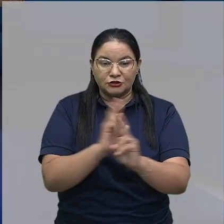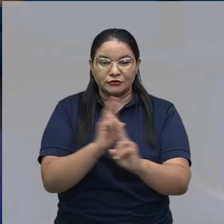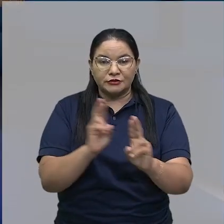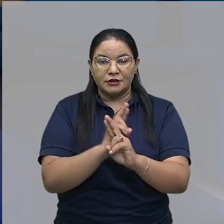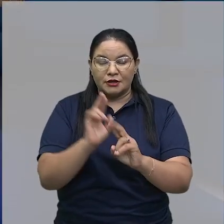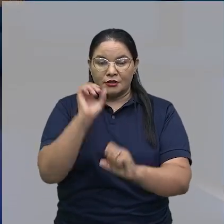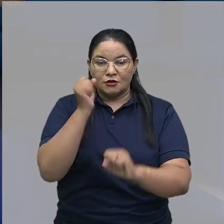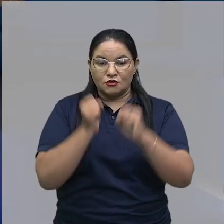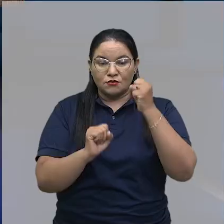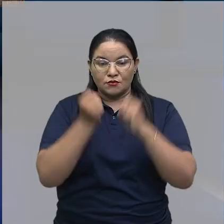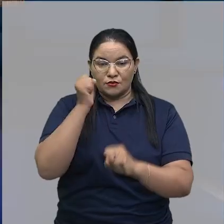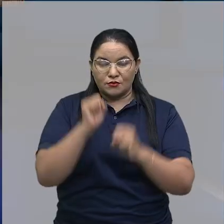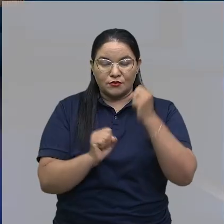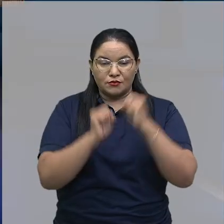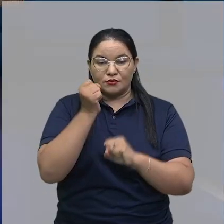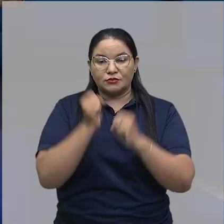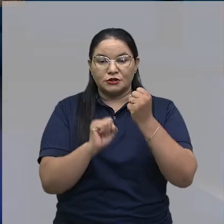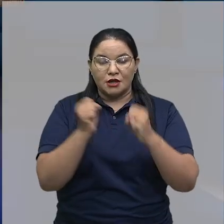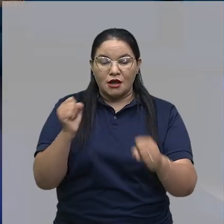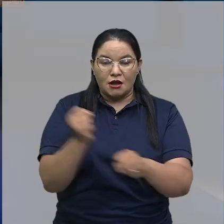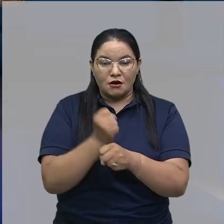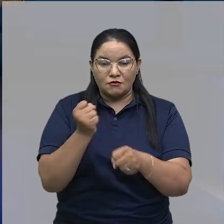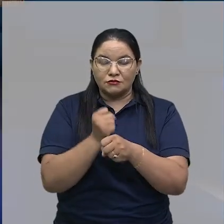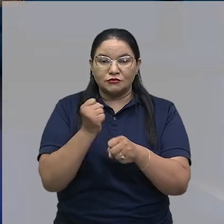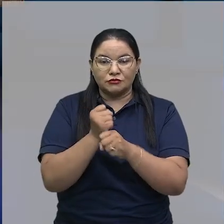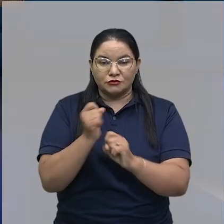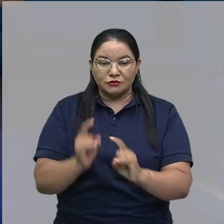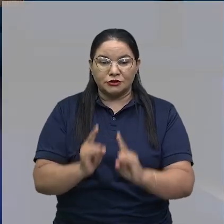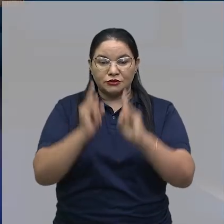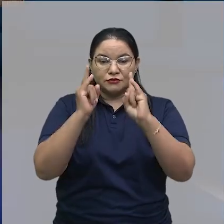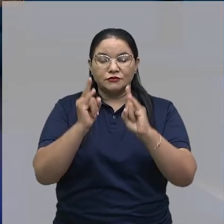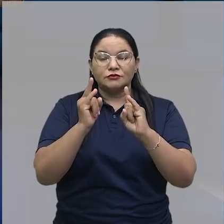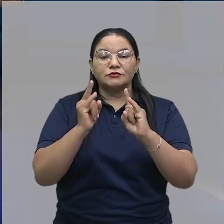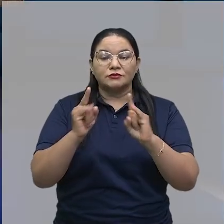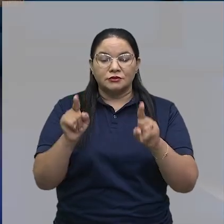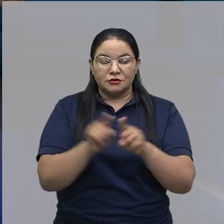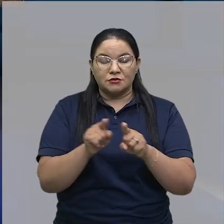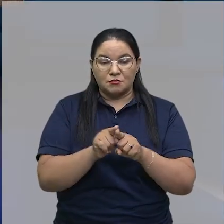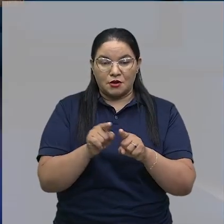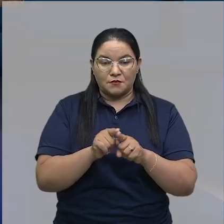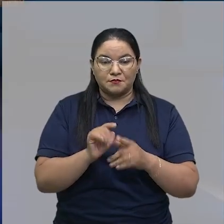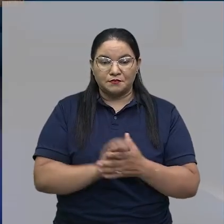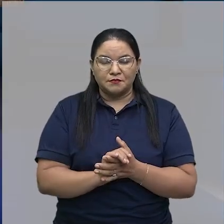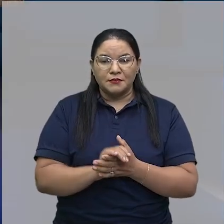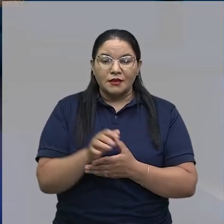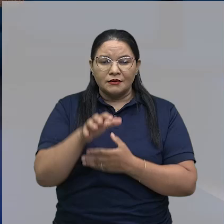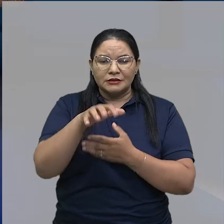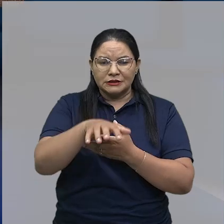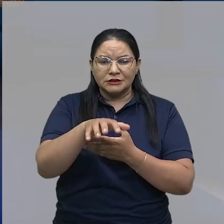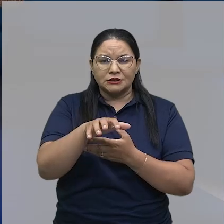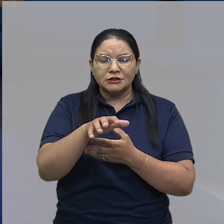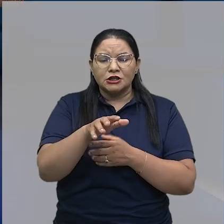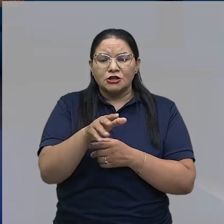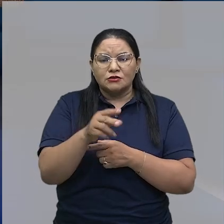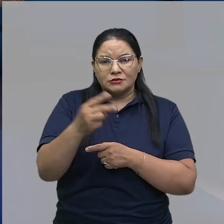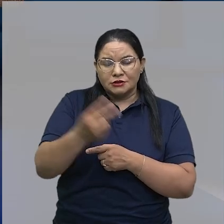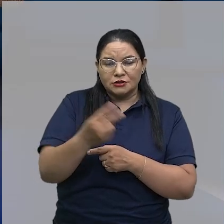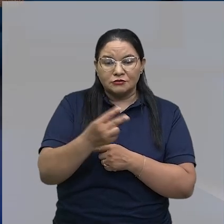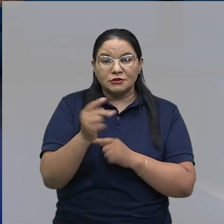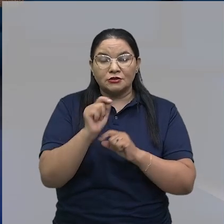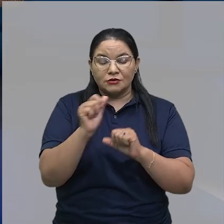à indústria, à construção civil. O setor secundário, ele é um setor que atua na transformação